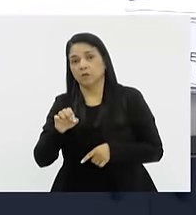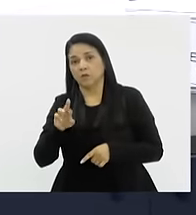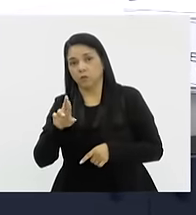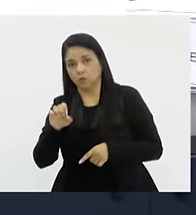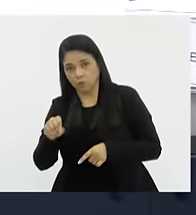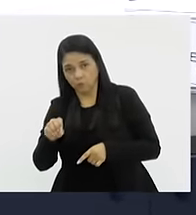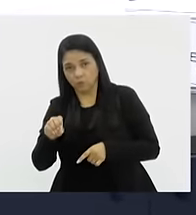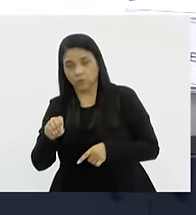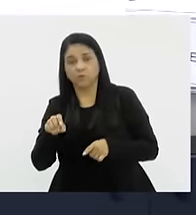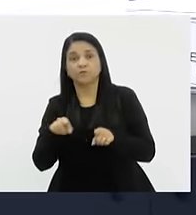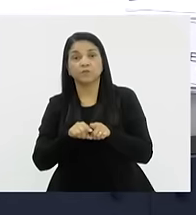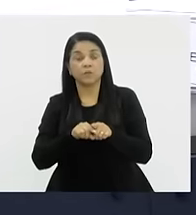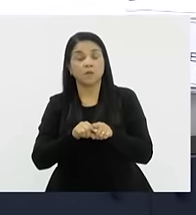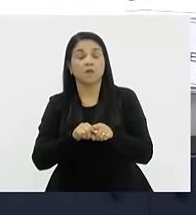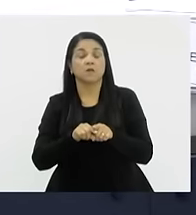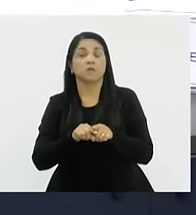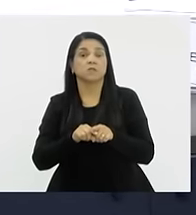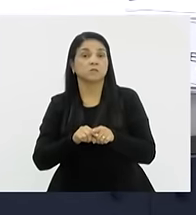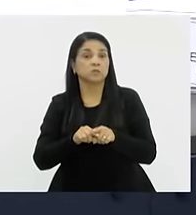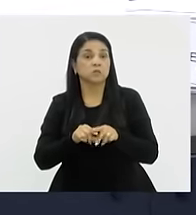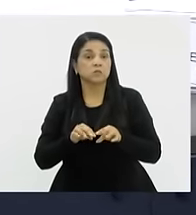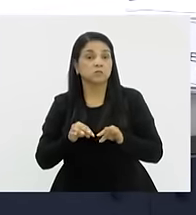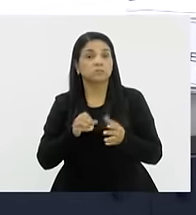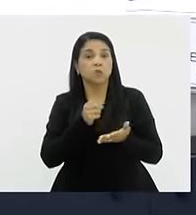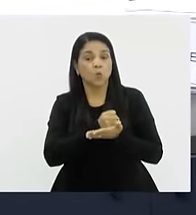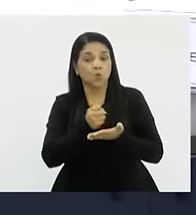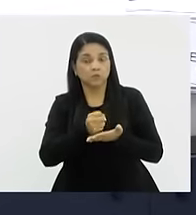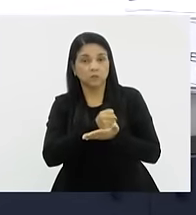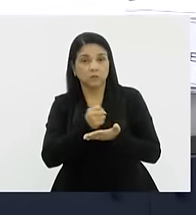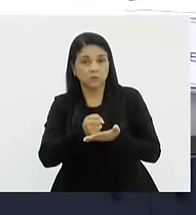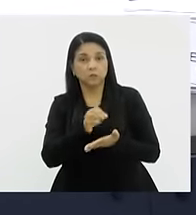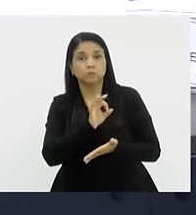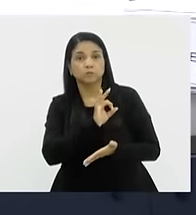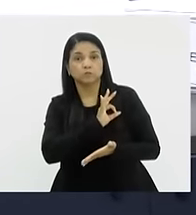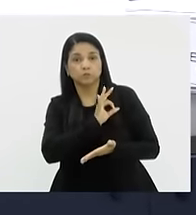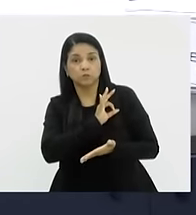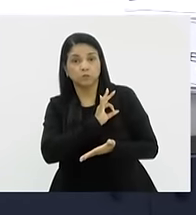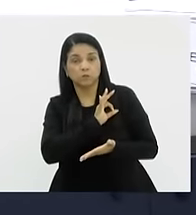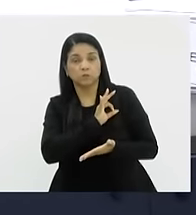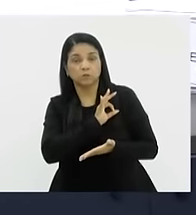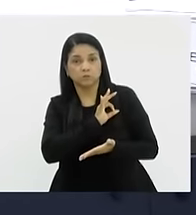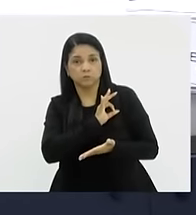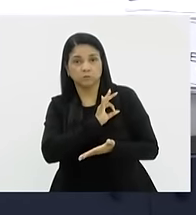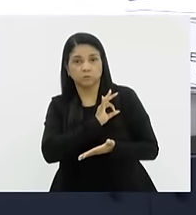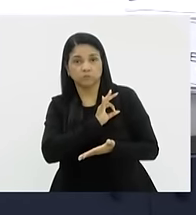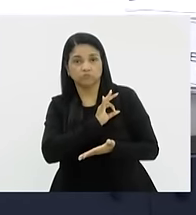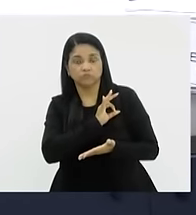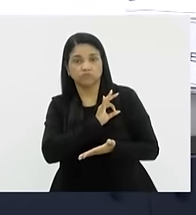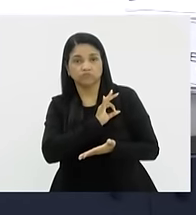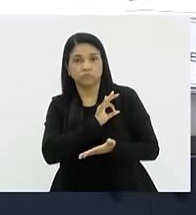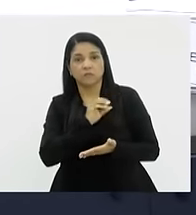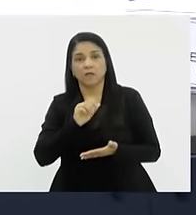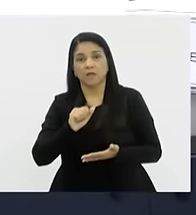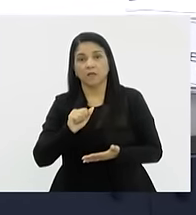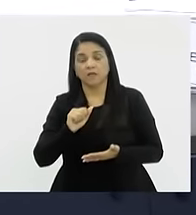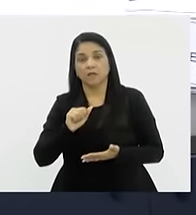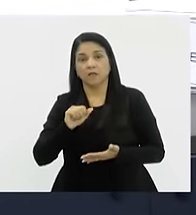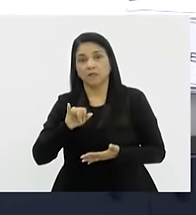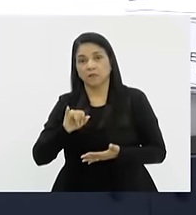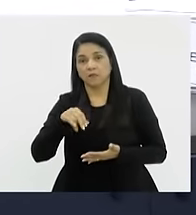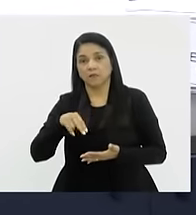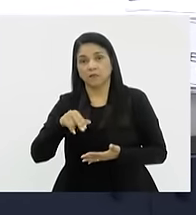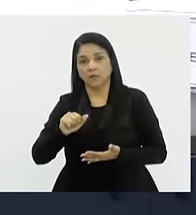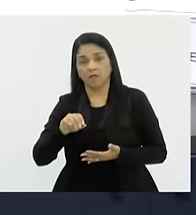PM, para que assim o faça contratando policiais que estejam na inatividade. Mas